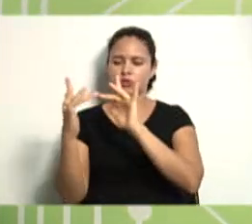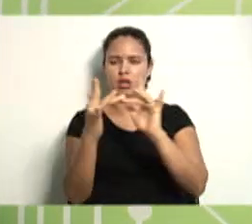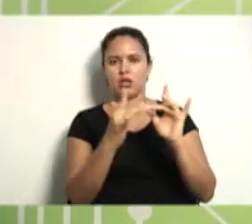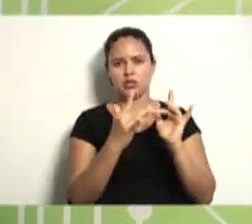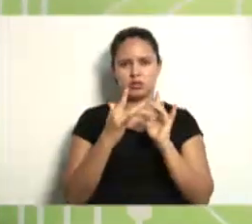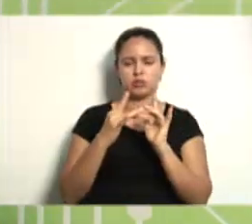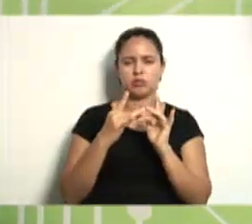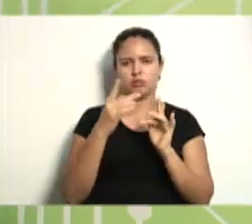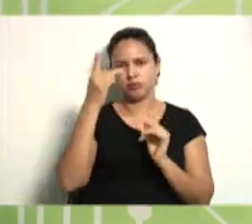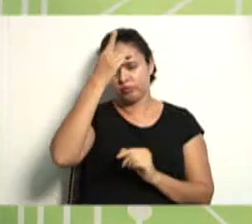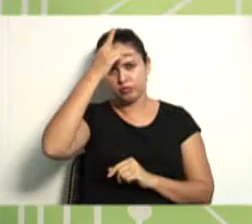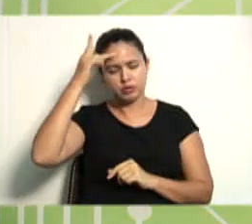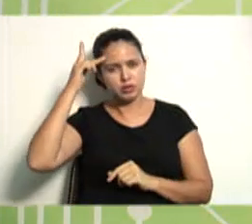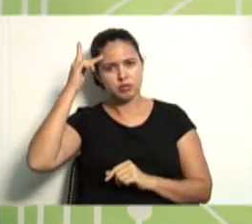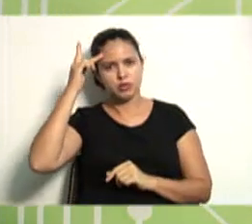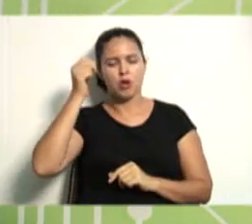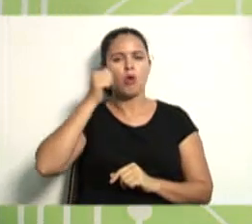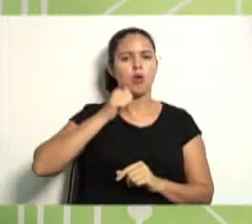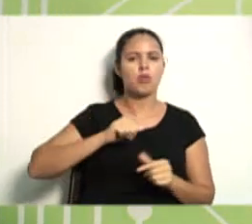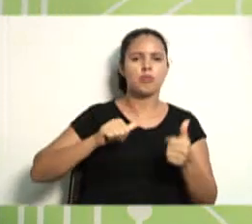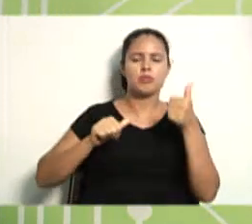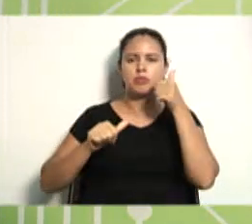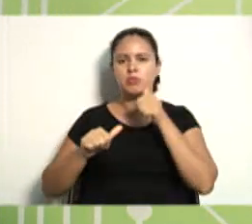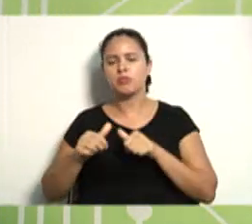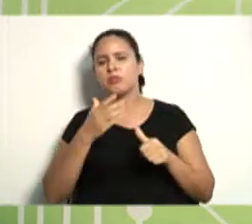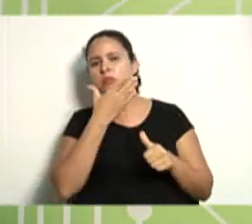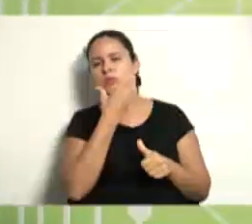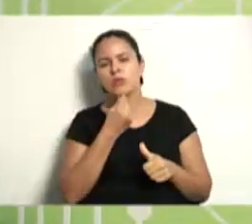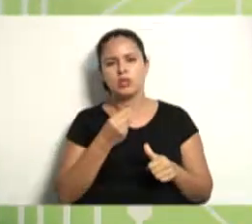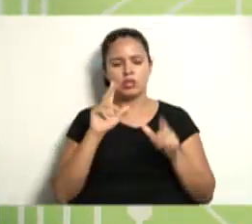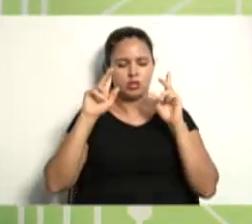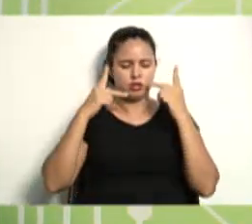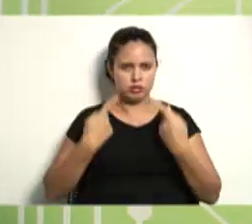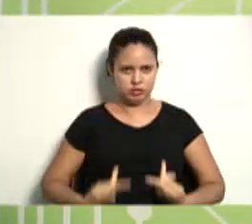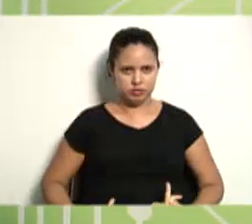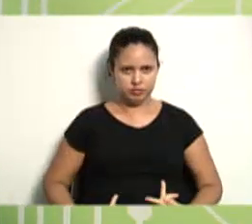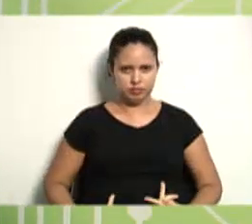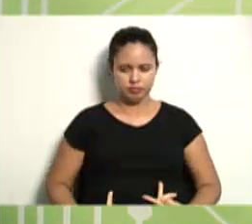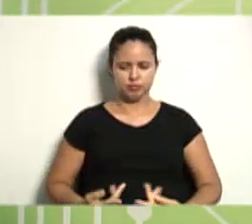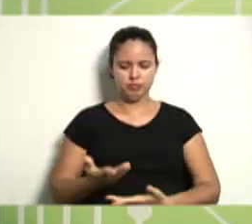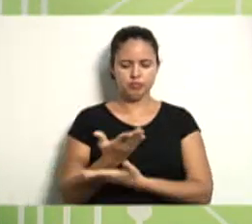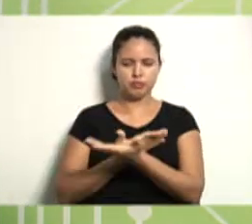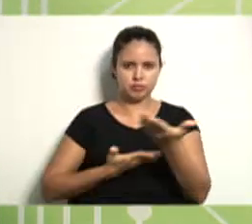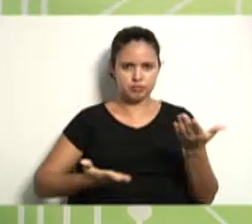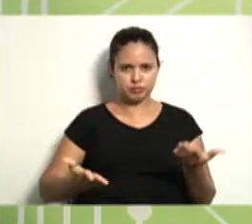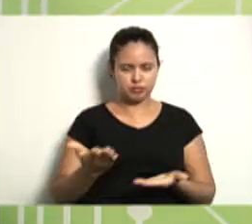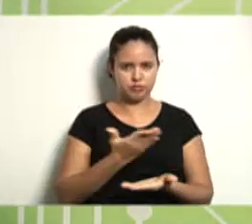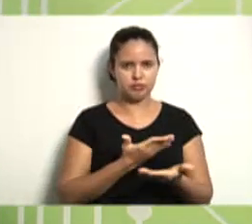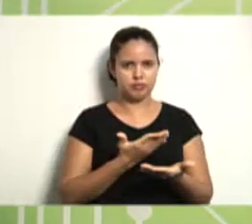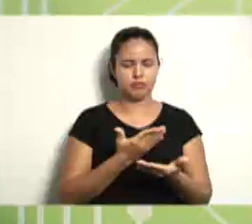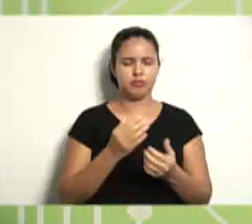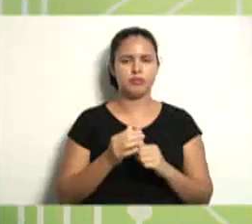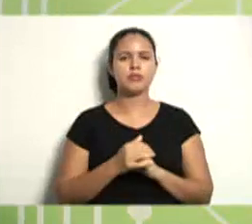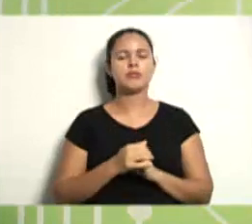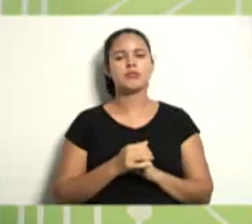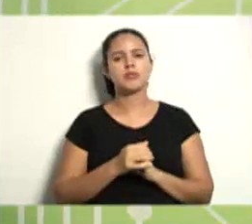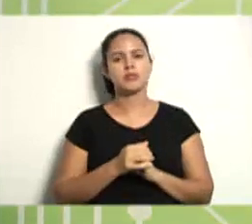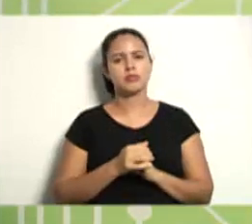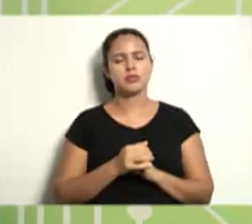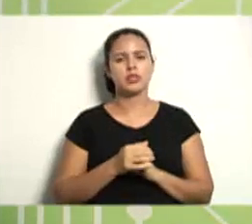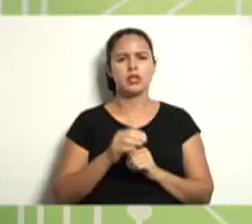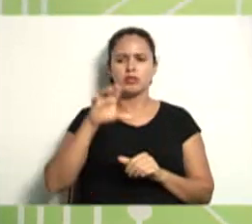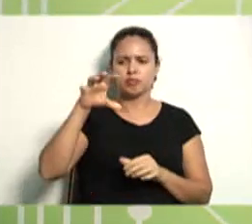outros homens, incluindo as mulheres, quando eu digo homens, é produto da relação entre